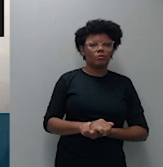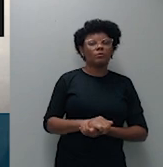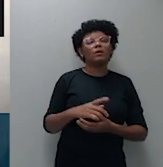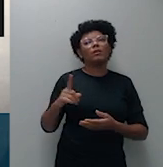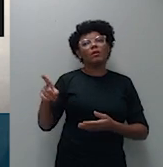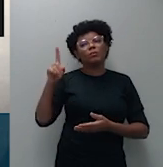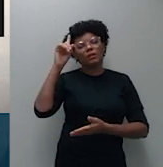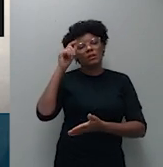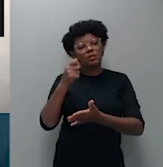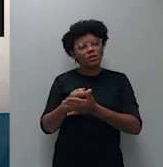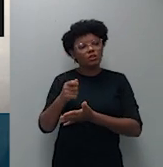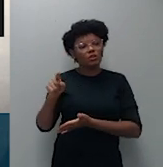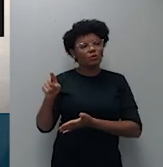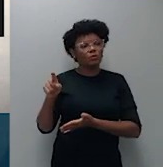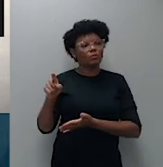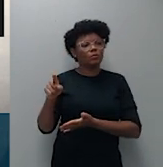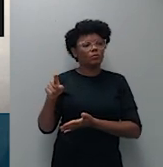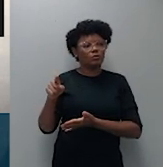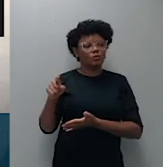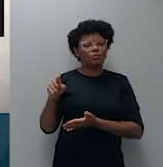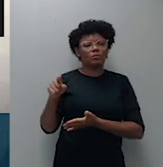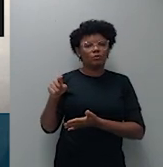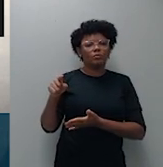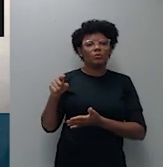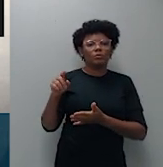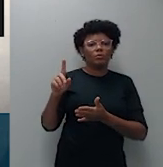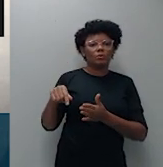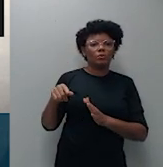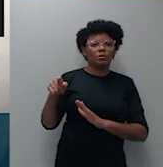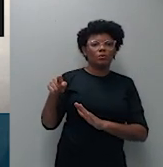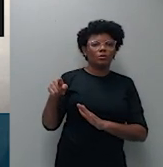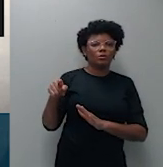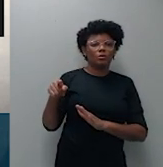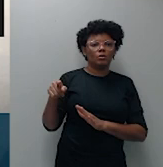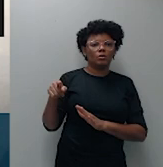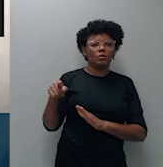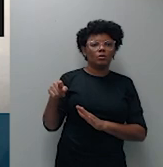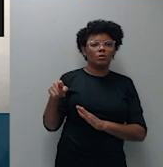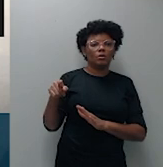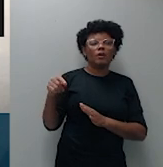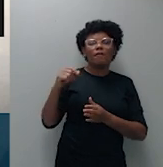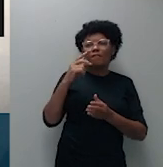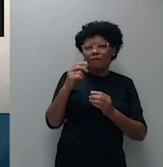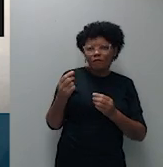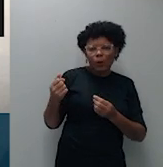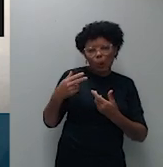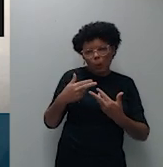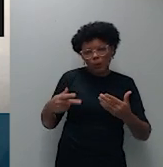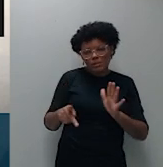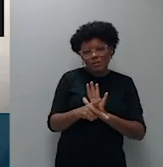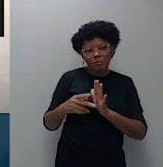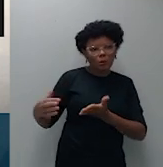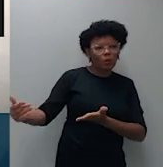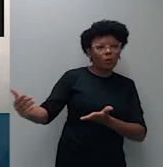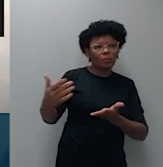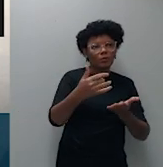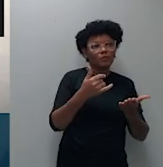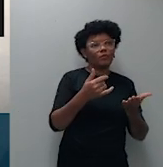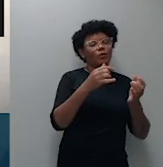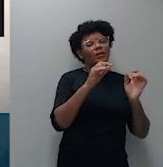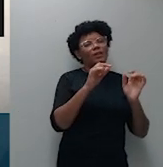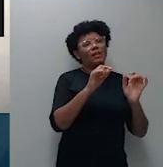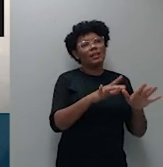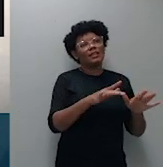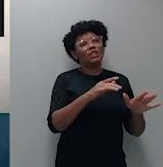assim decidiu-se ações ação anulatória de partilha em inventário dos bens deixados pela